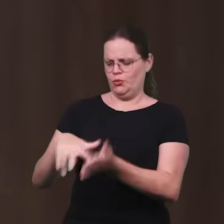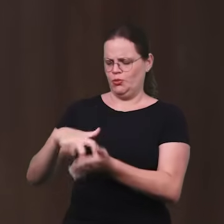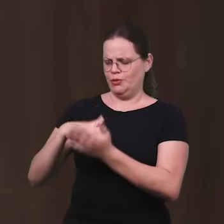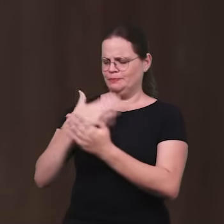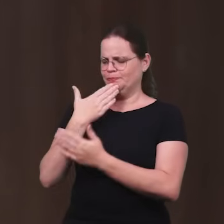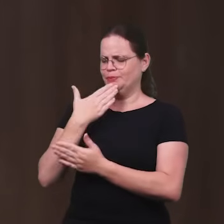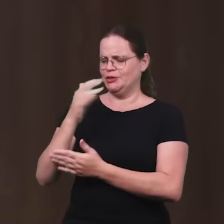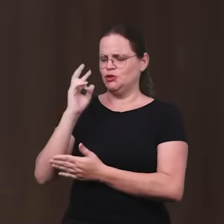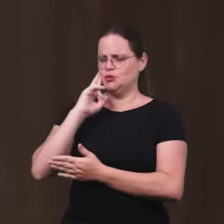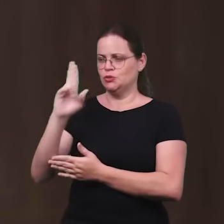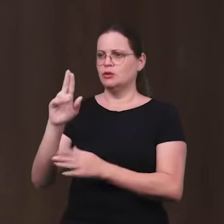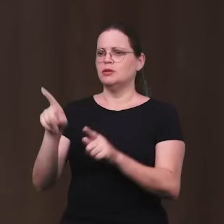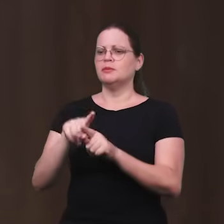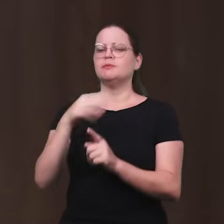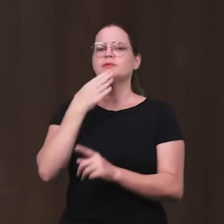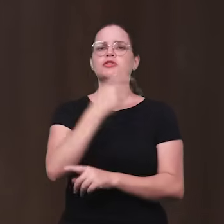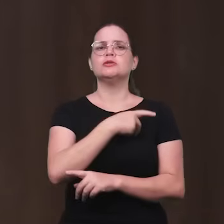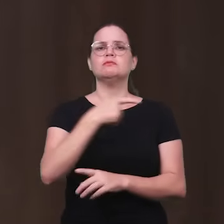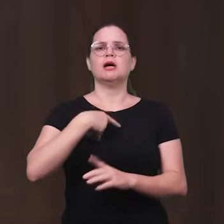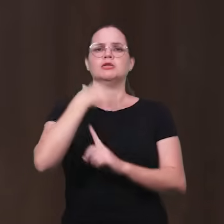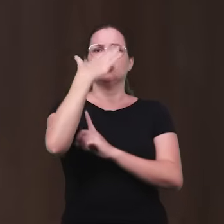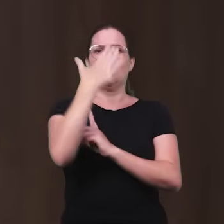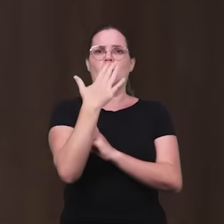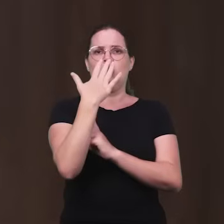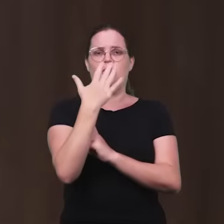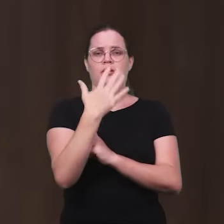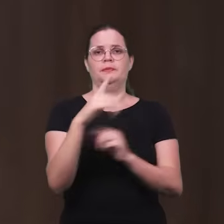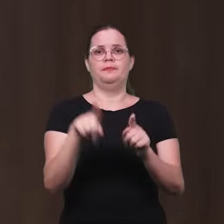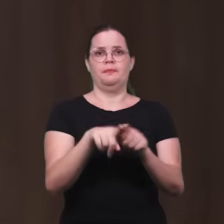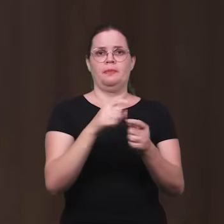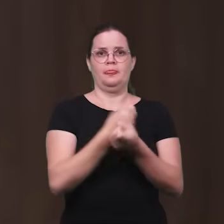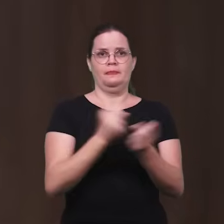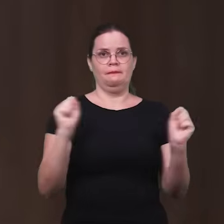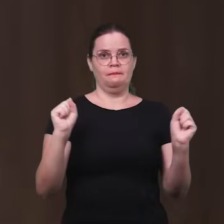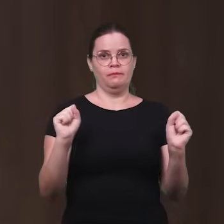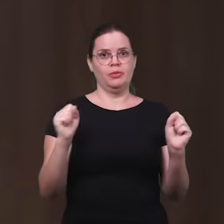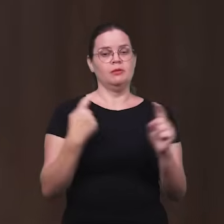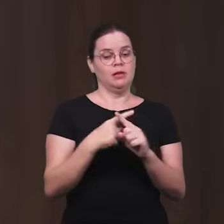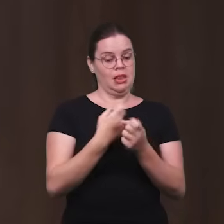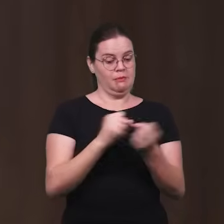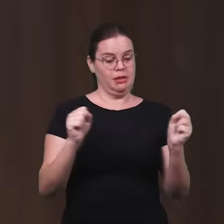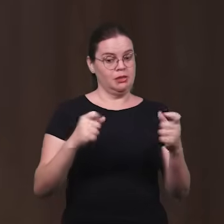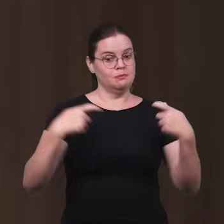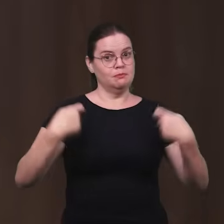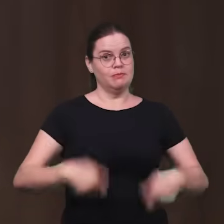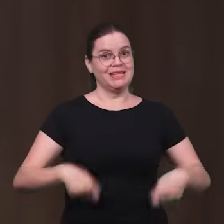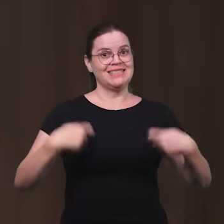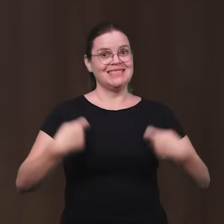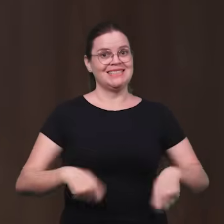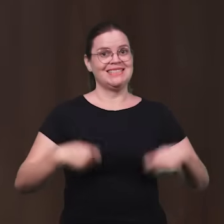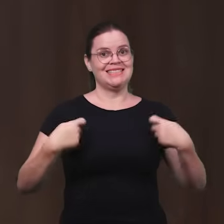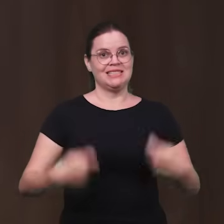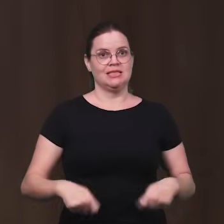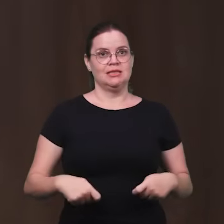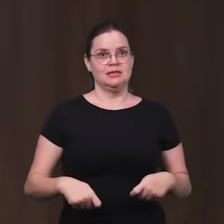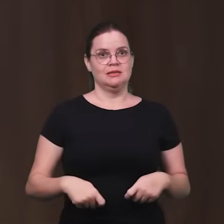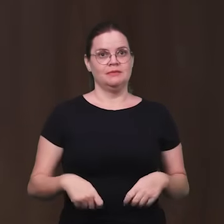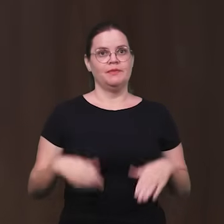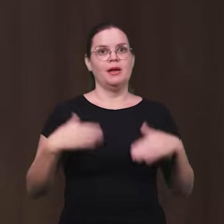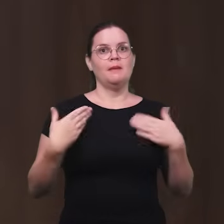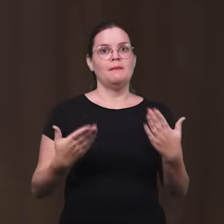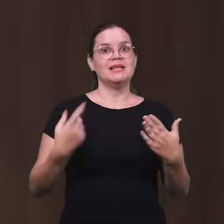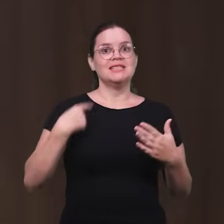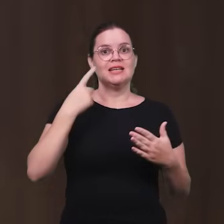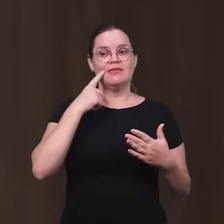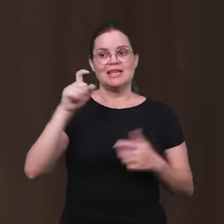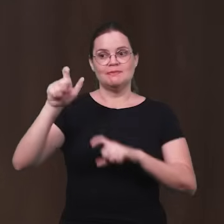pedir uma imposição de mãos, de uma libertação. A libertação é um ponto. Exato. Agora, a credibilidade não vem com a